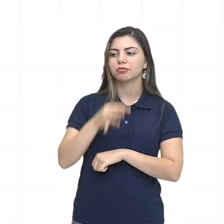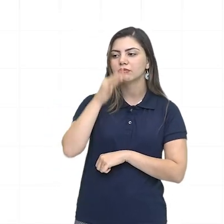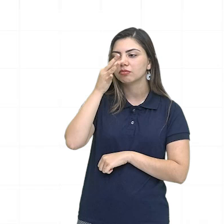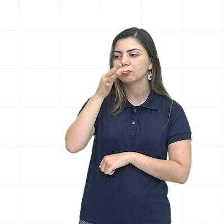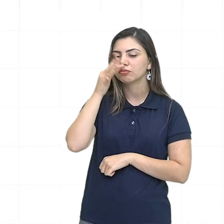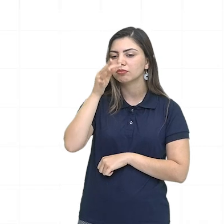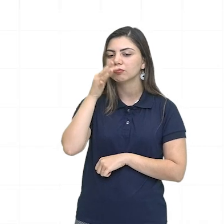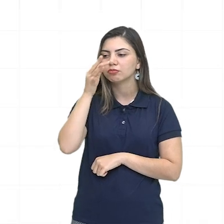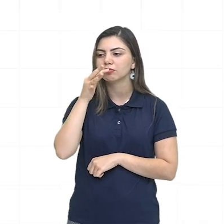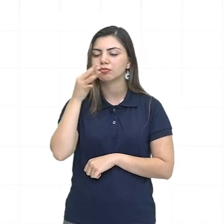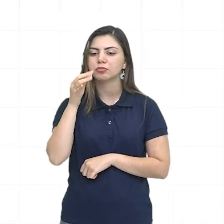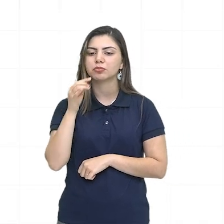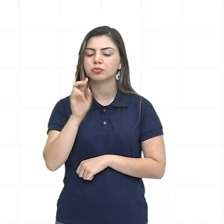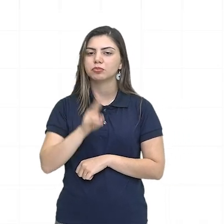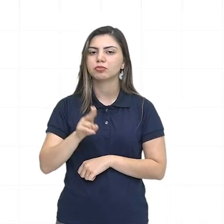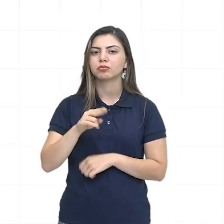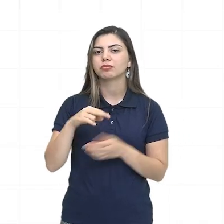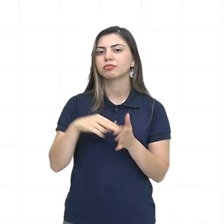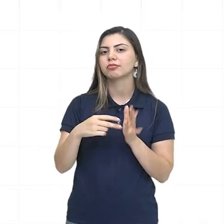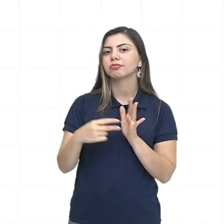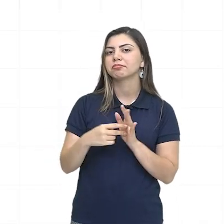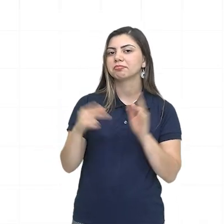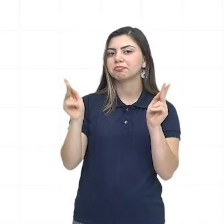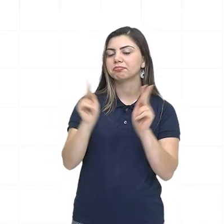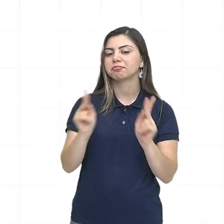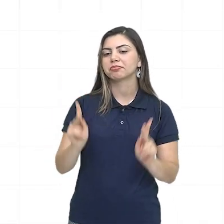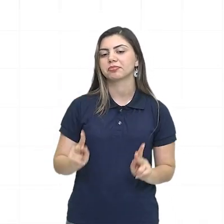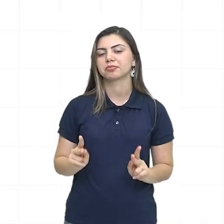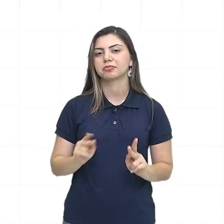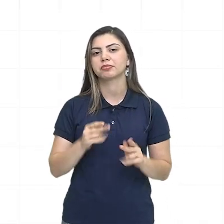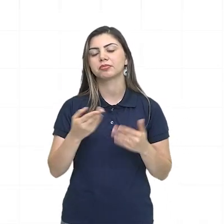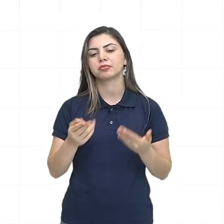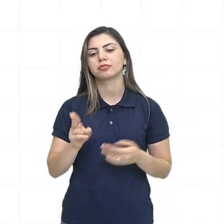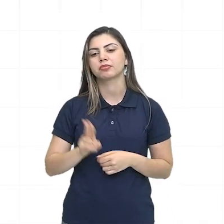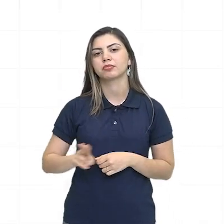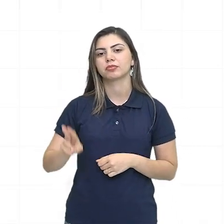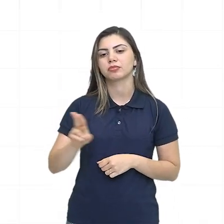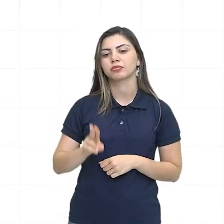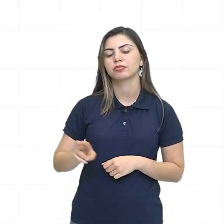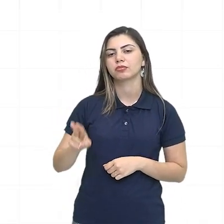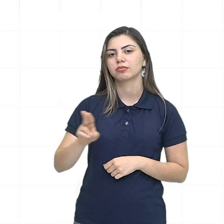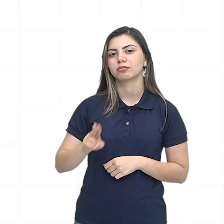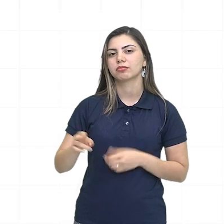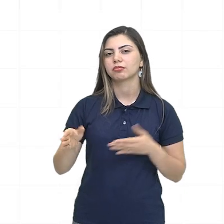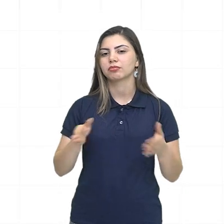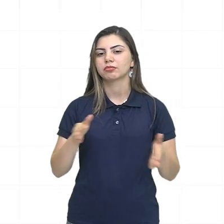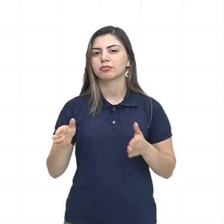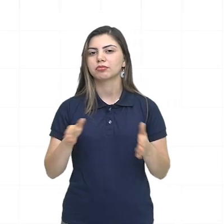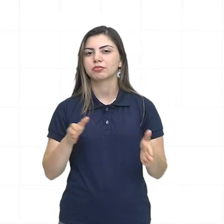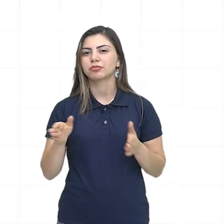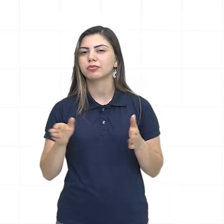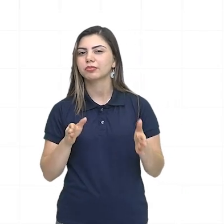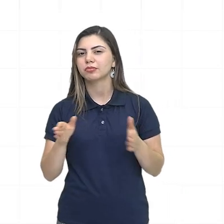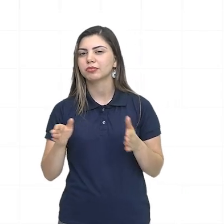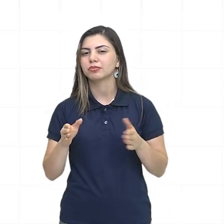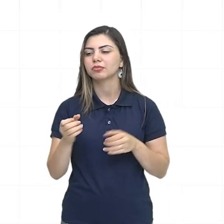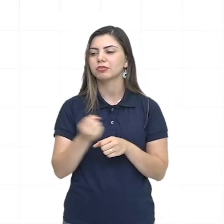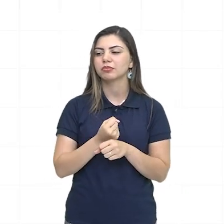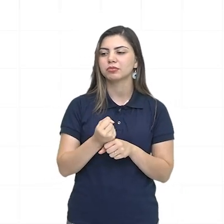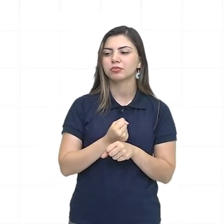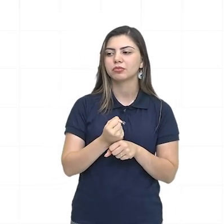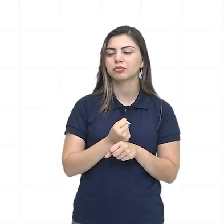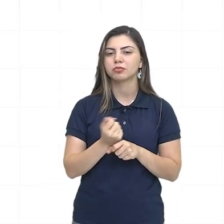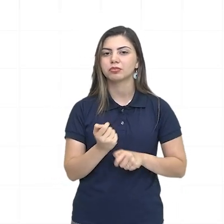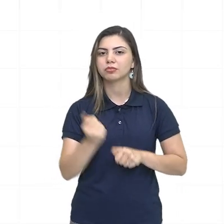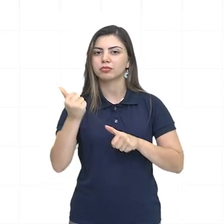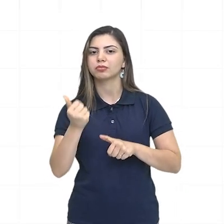o símbolo da paz, muito usado principalmente no final e início de ano, ali no período do Réveillon, onde nós